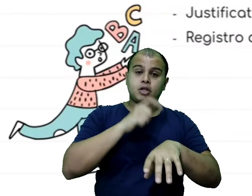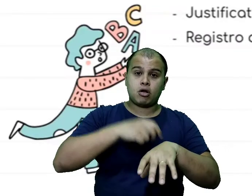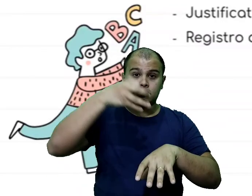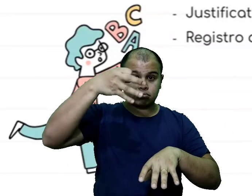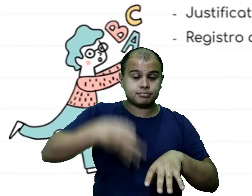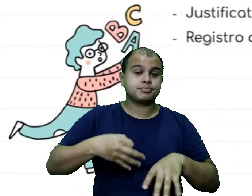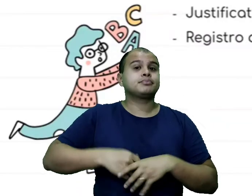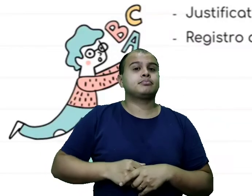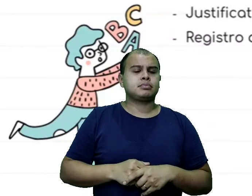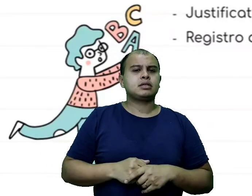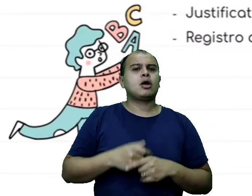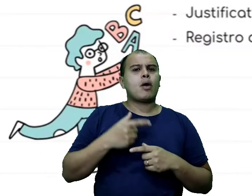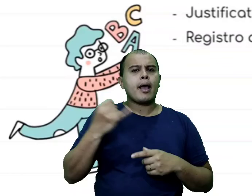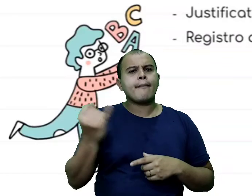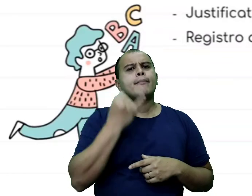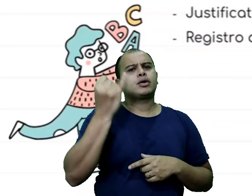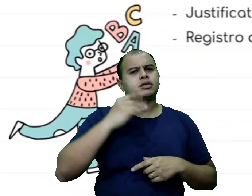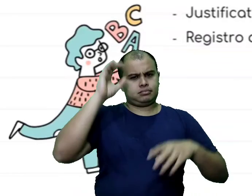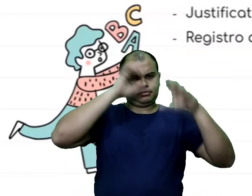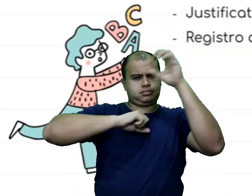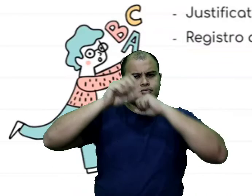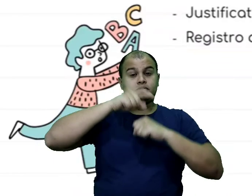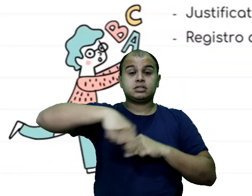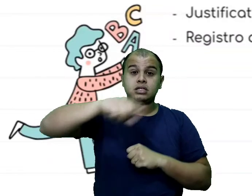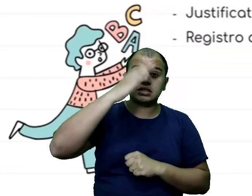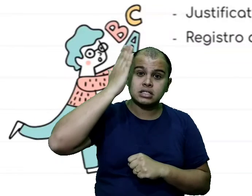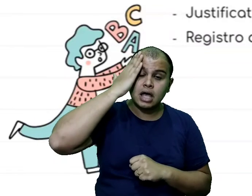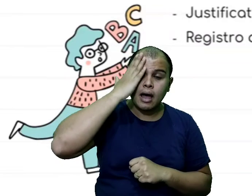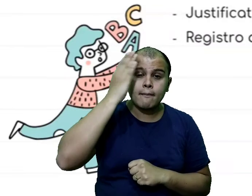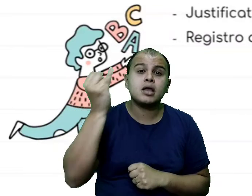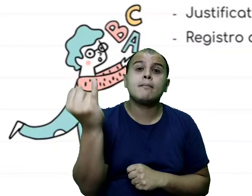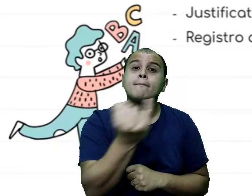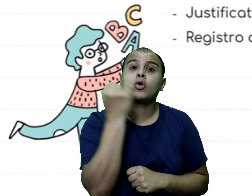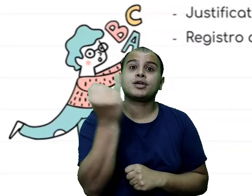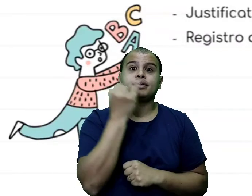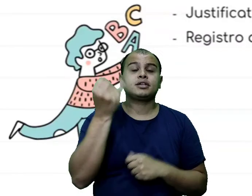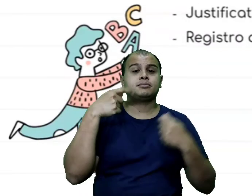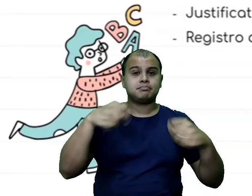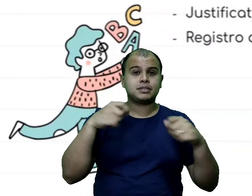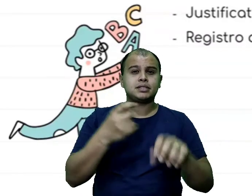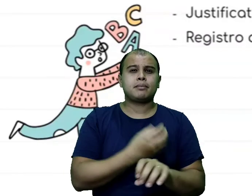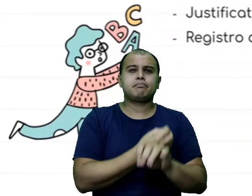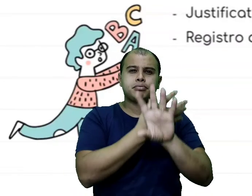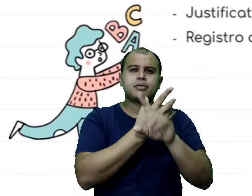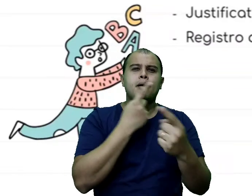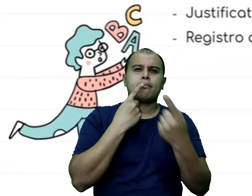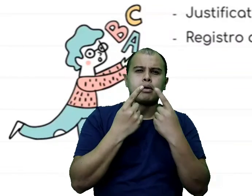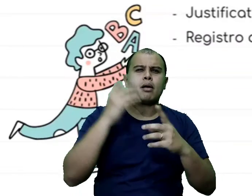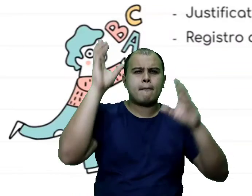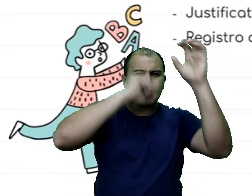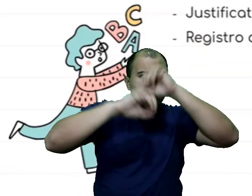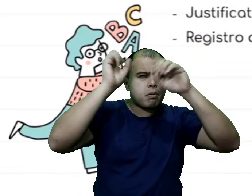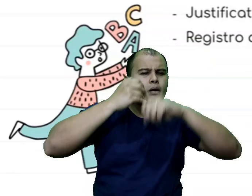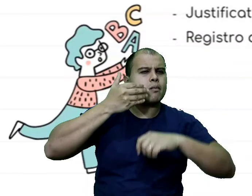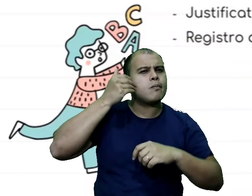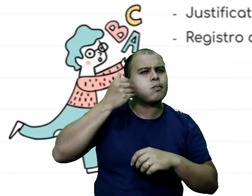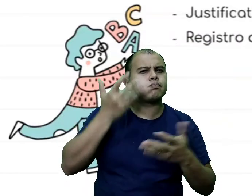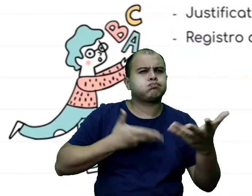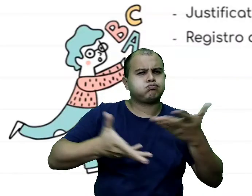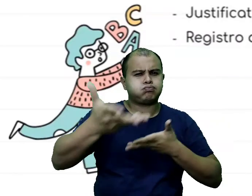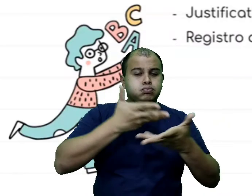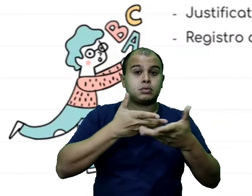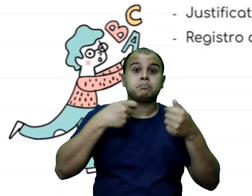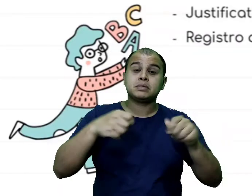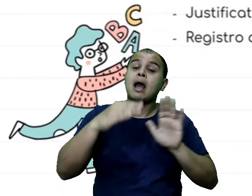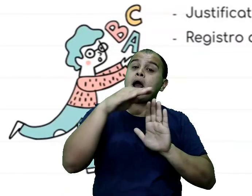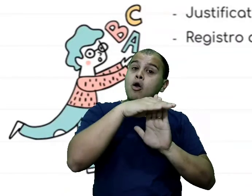Isso tem sido muito importante para a questão da aprendizagem. Vocês sabem a importância disso e nós também. Então, a gente tem que manter